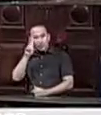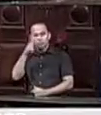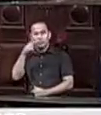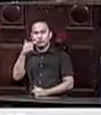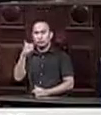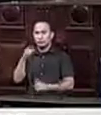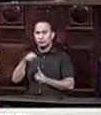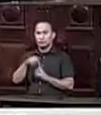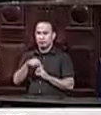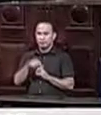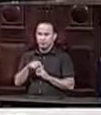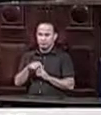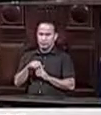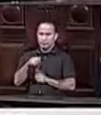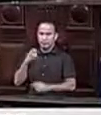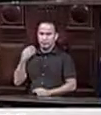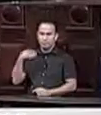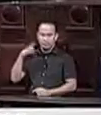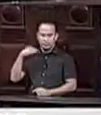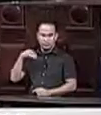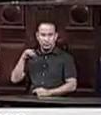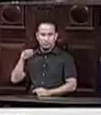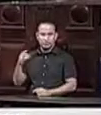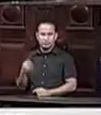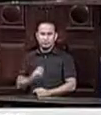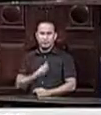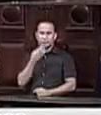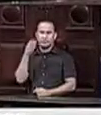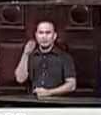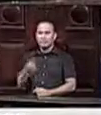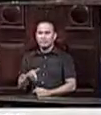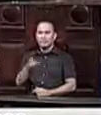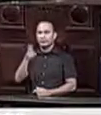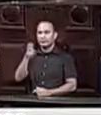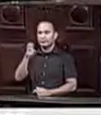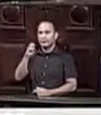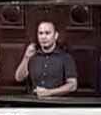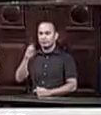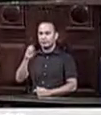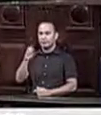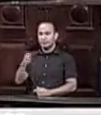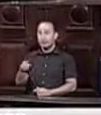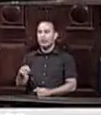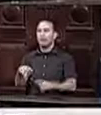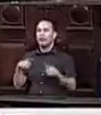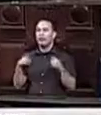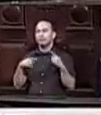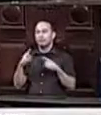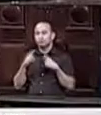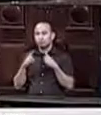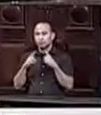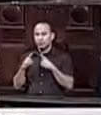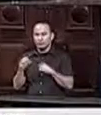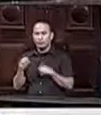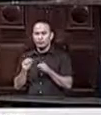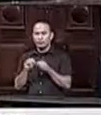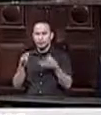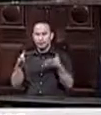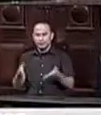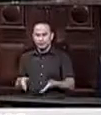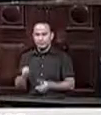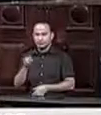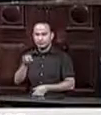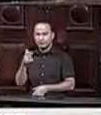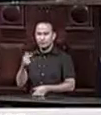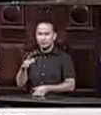meses atrás, quando se autorizou aqui a questão da SEDAI, e o discurso que se fez aqui é que, se não